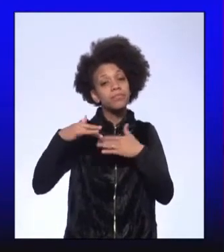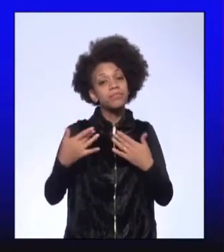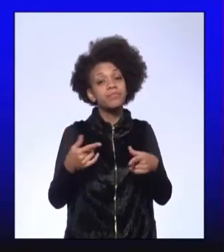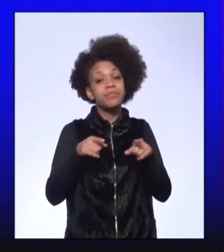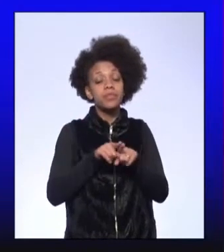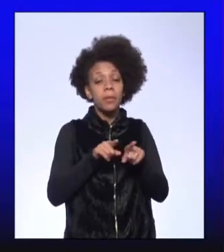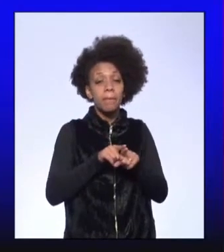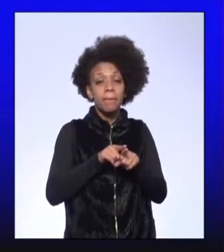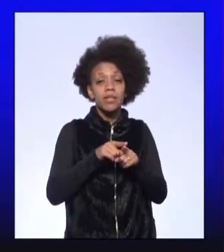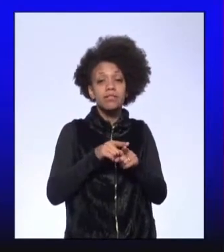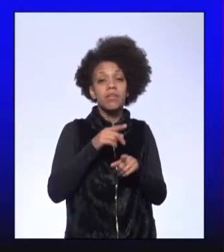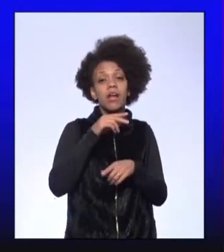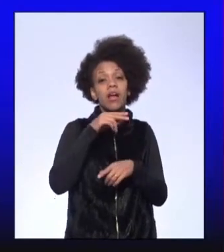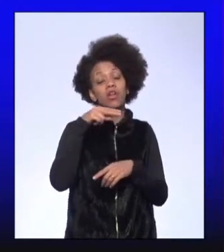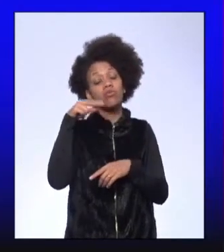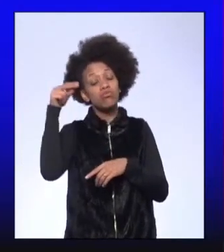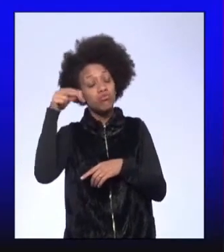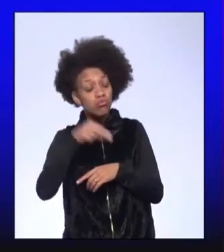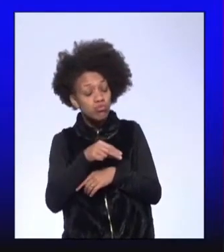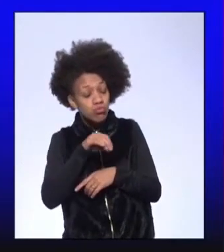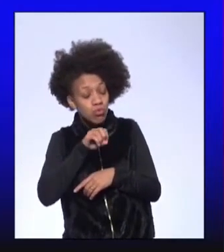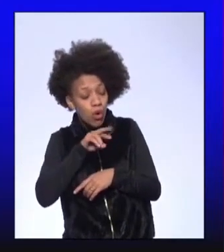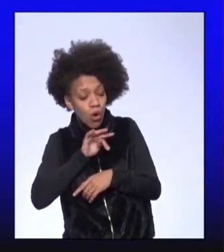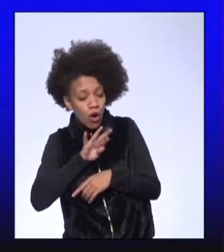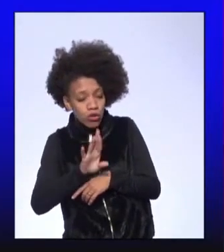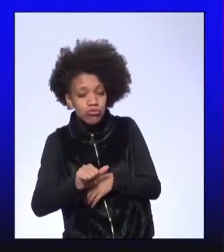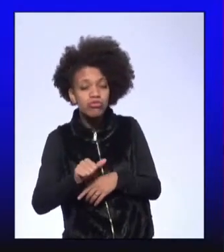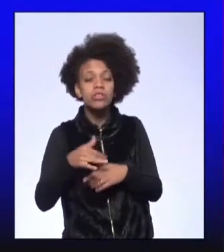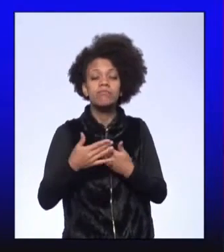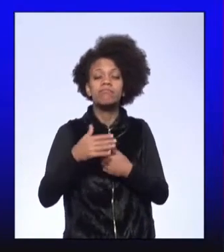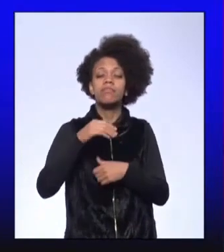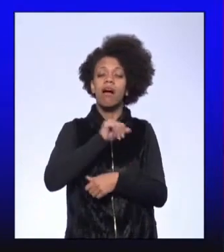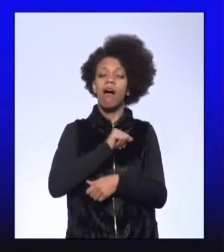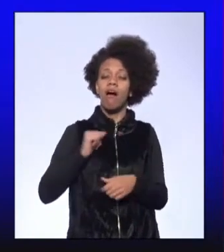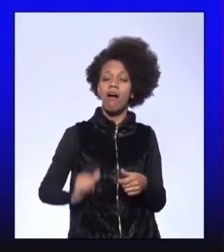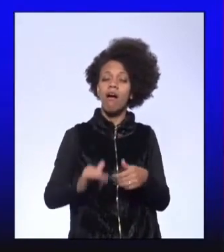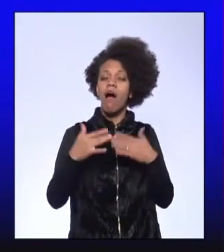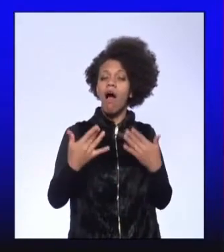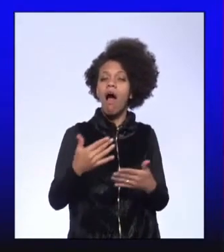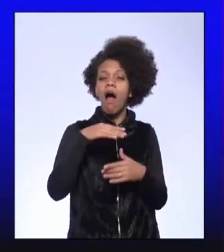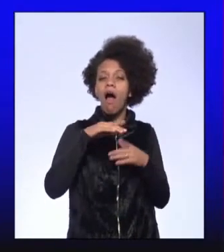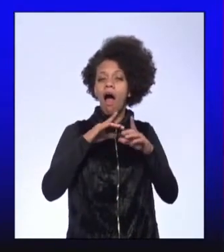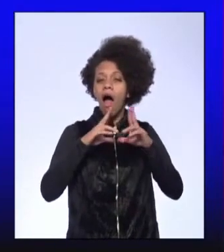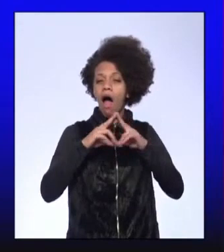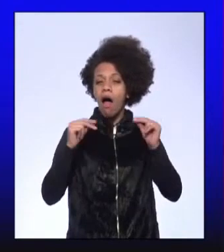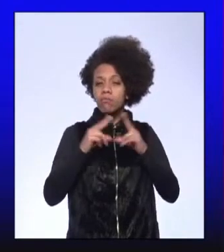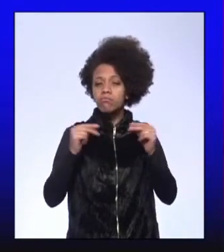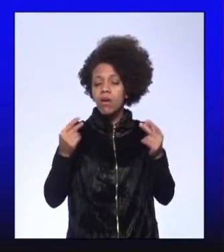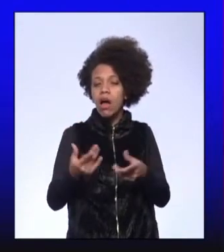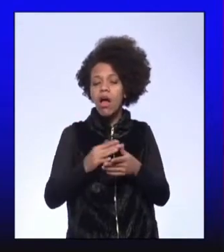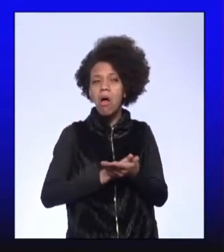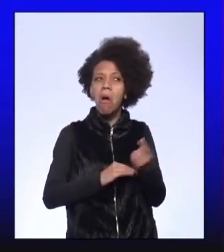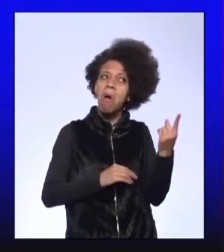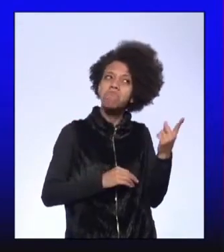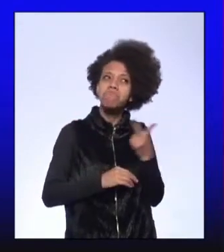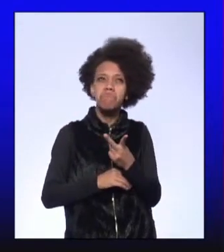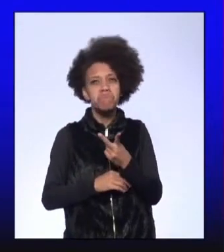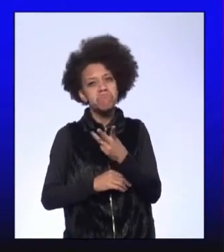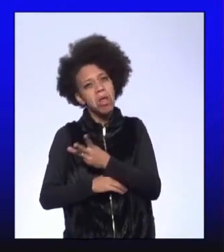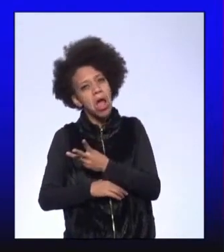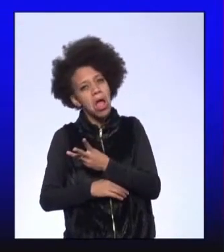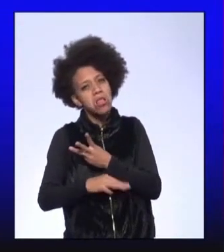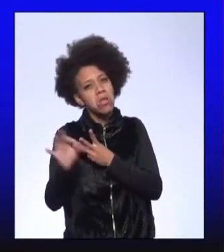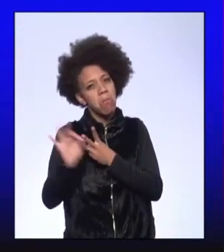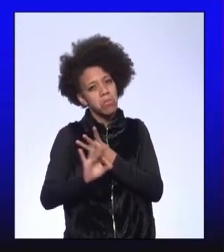do Norte, como na Ásia, as crianças representaram aproximadamente 1, 2, no máximo 3%